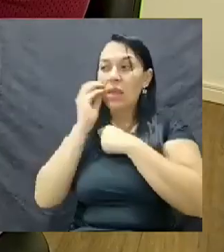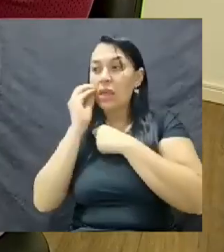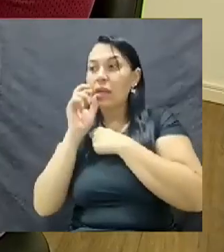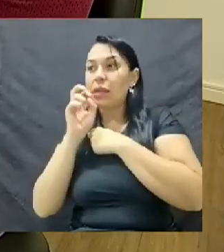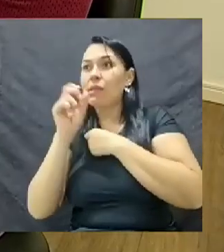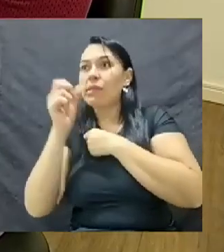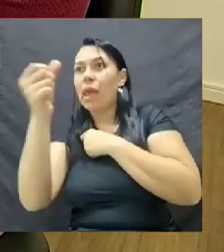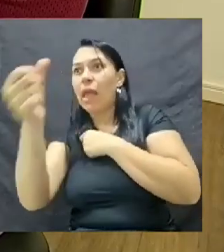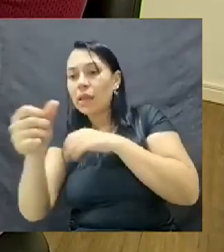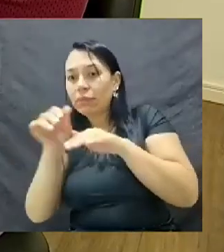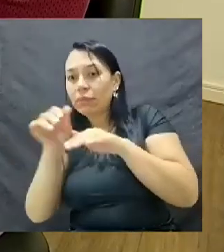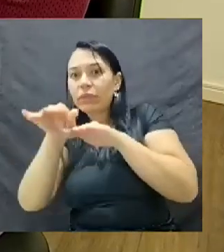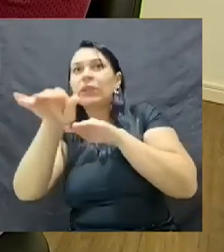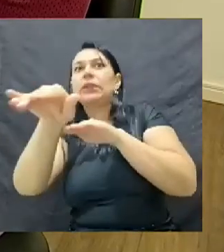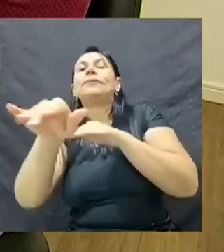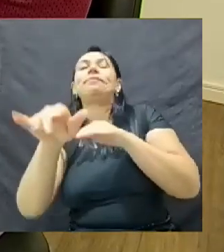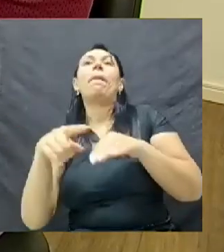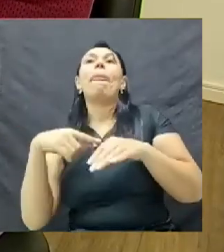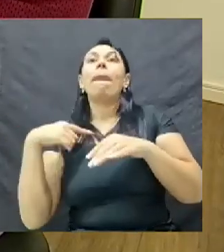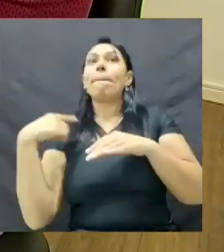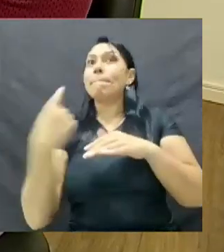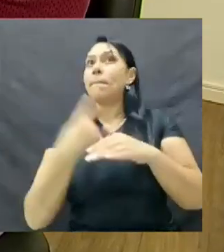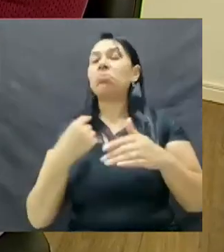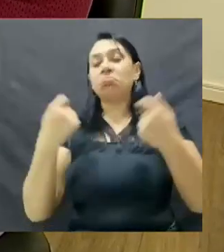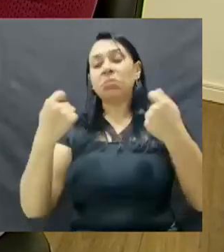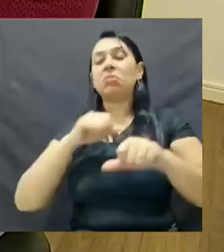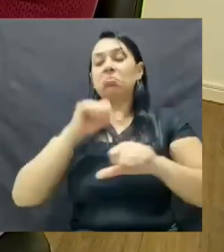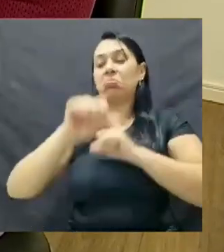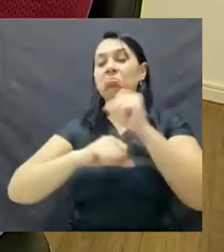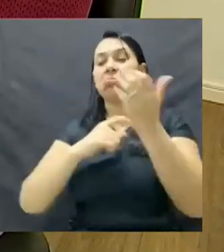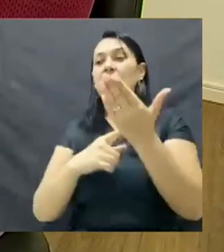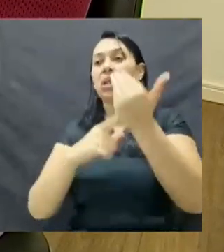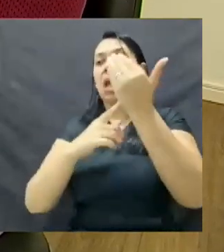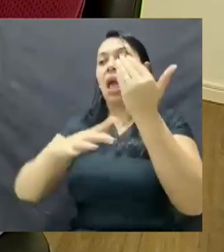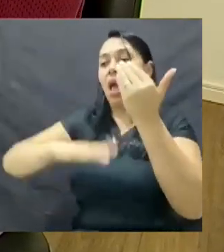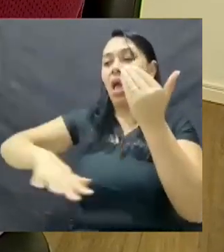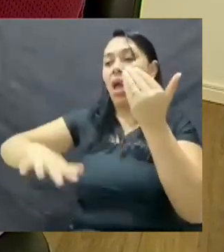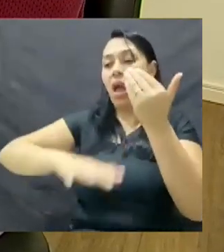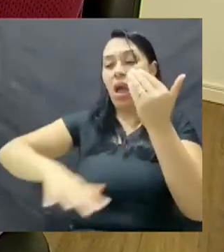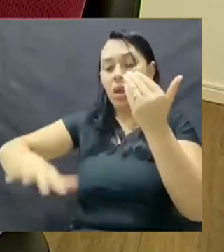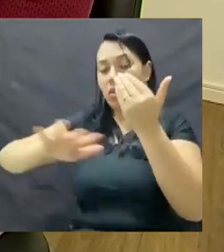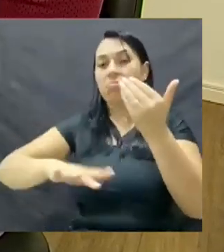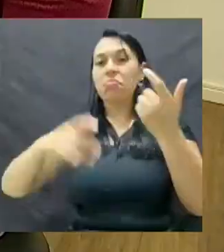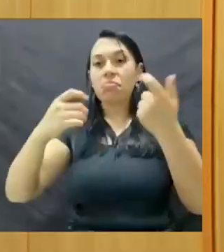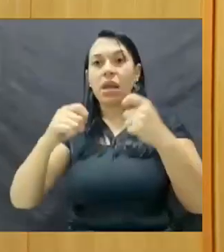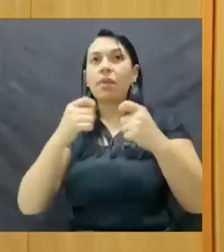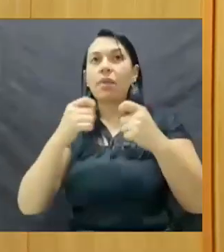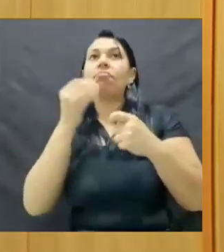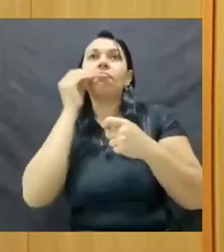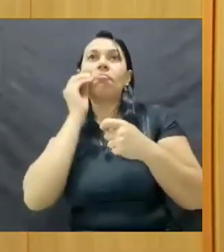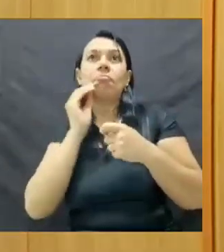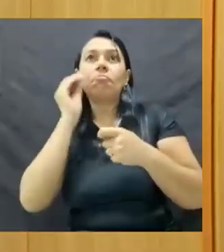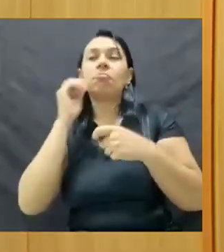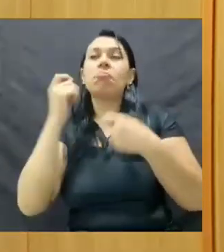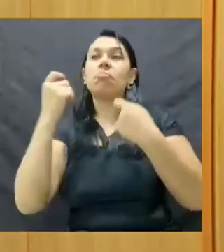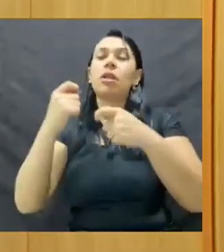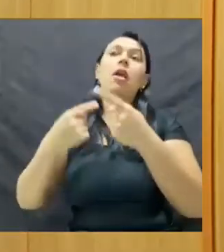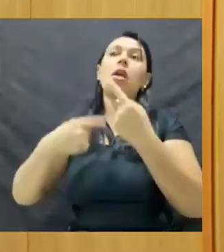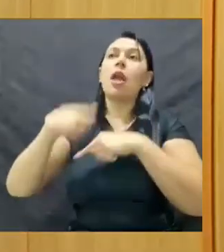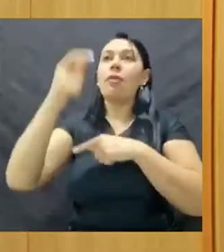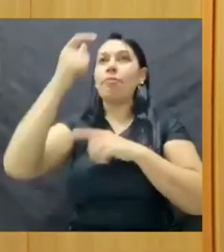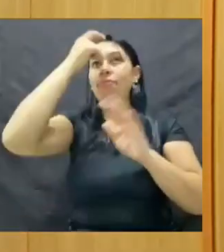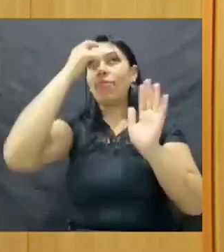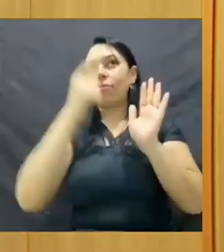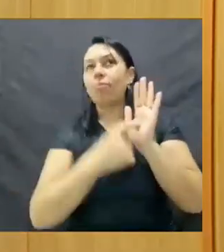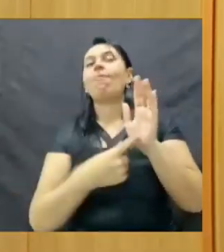É realmente uma área que a gente ainda tem muito que evoluir na parte de IA, que é hoje o grande nome aí,